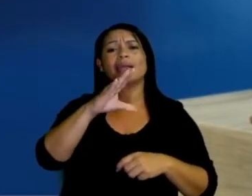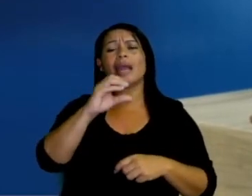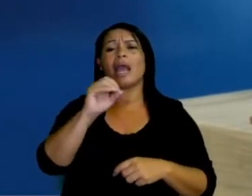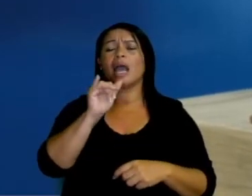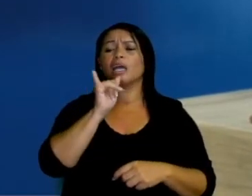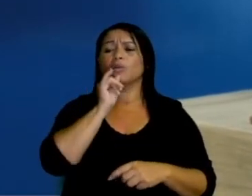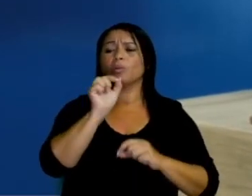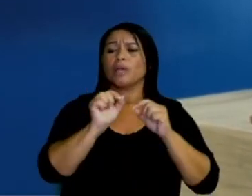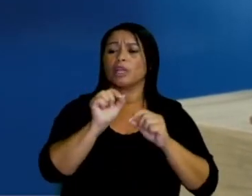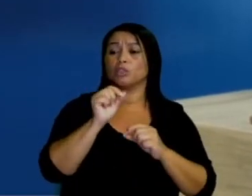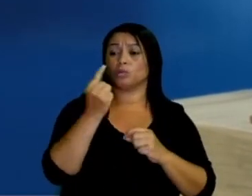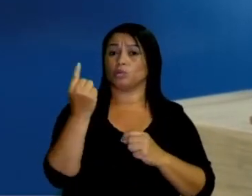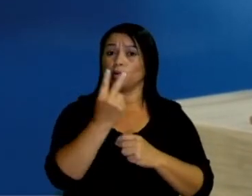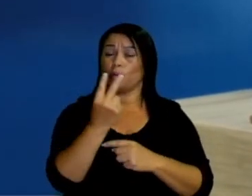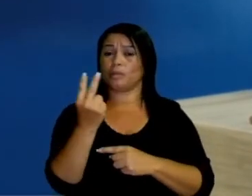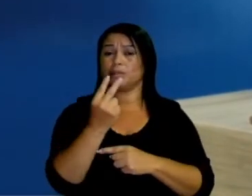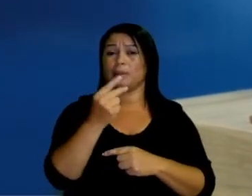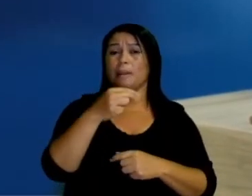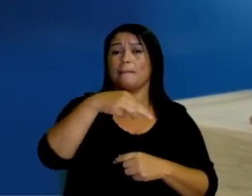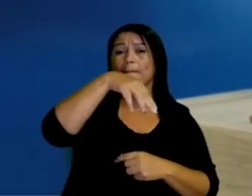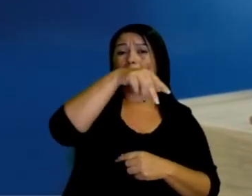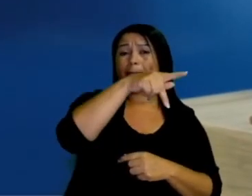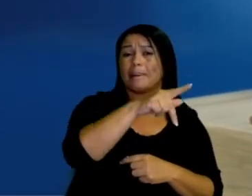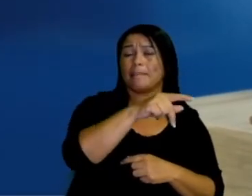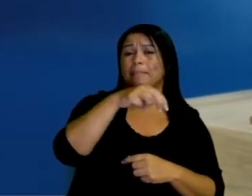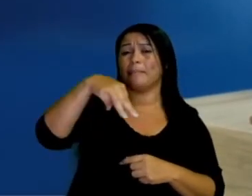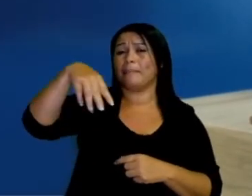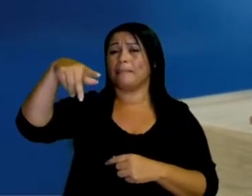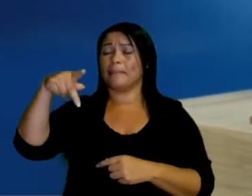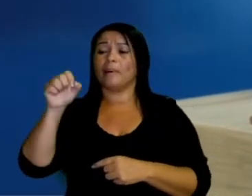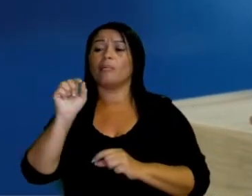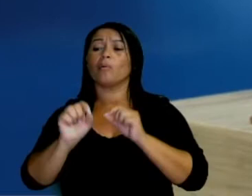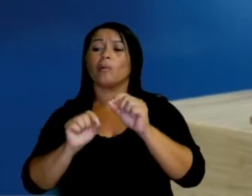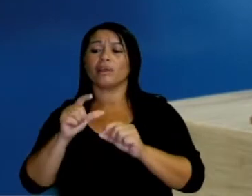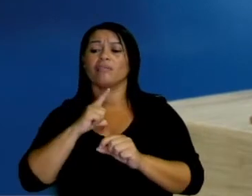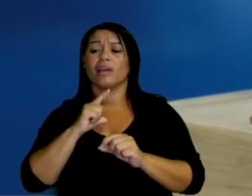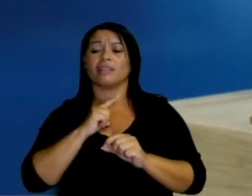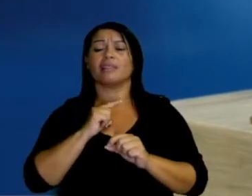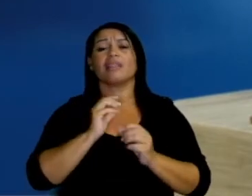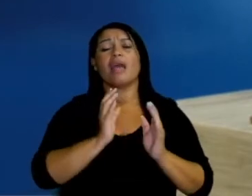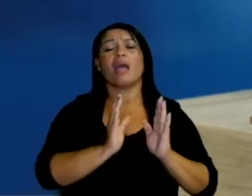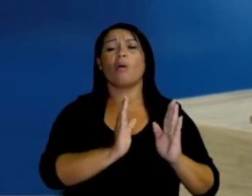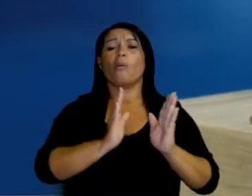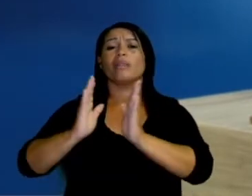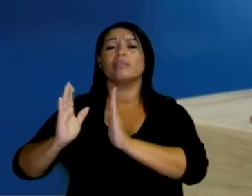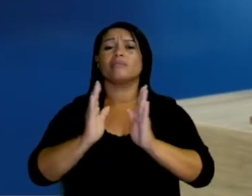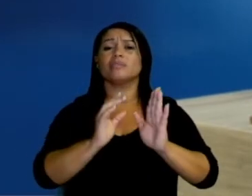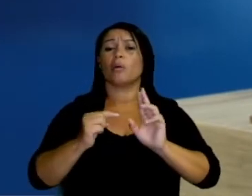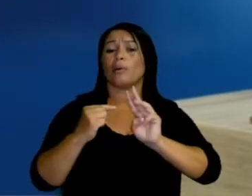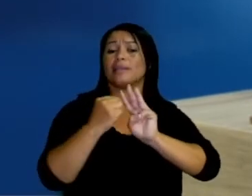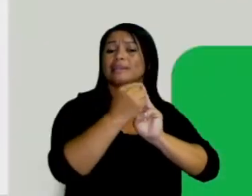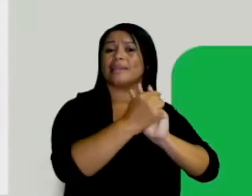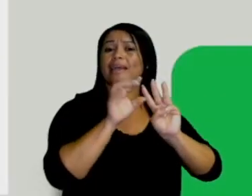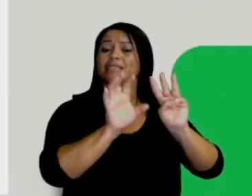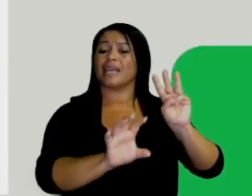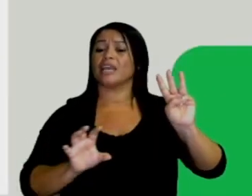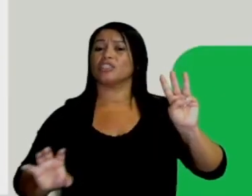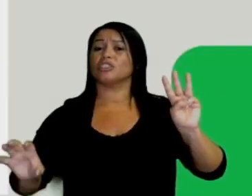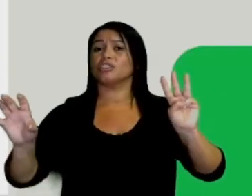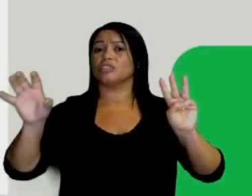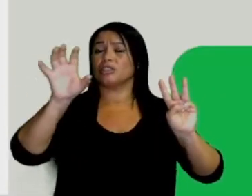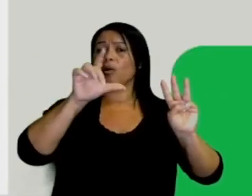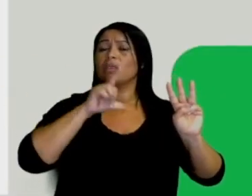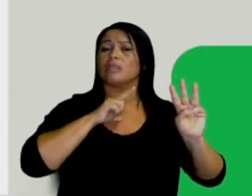nas questões naturais do continente, vai ter uma divisão em que a América vai apresentar 3 regiões. A gente tem a América do